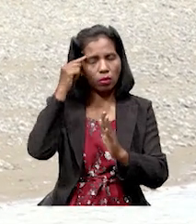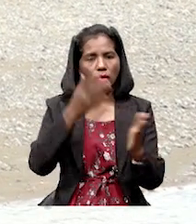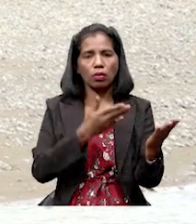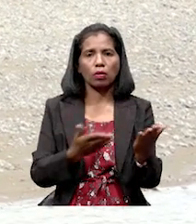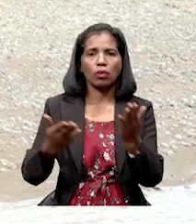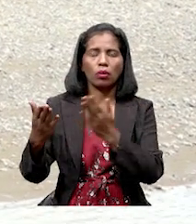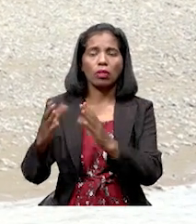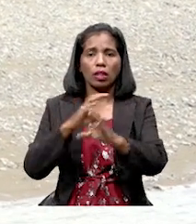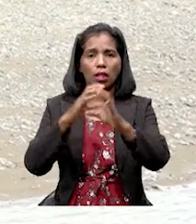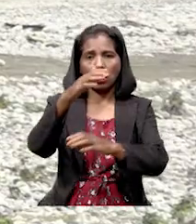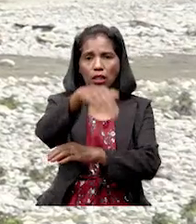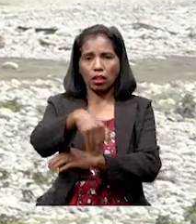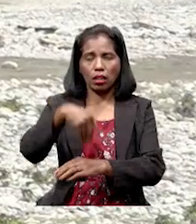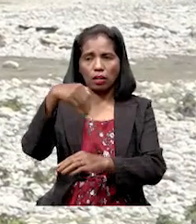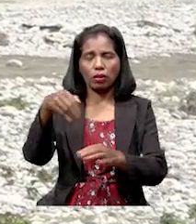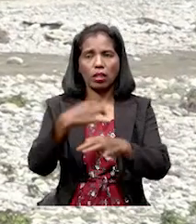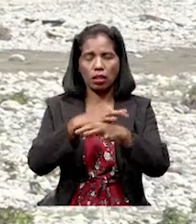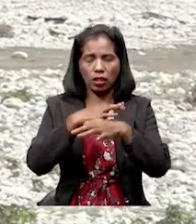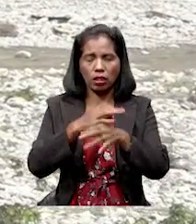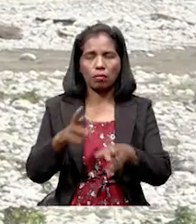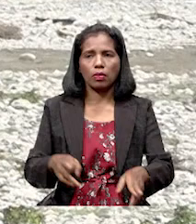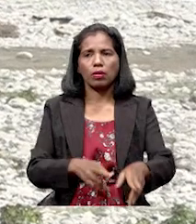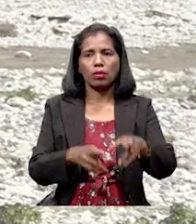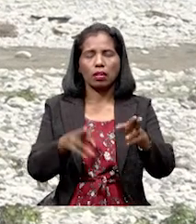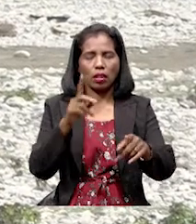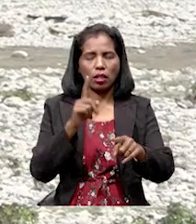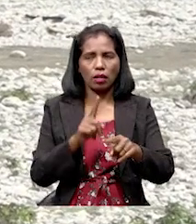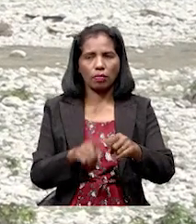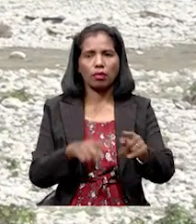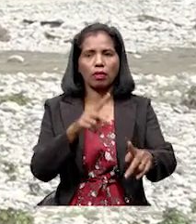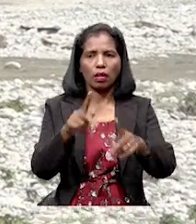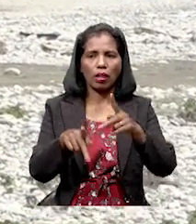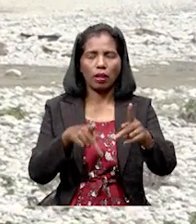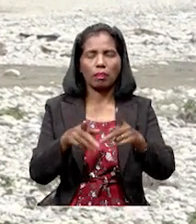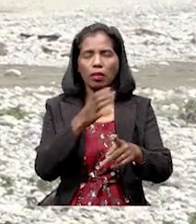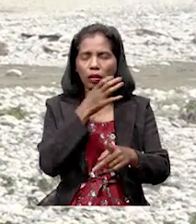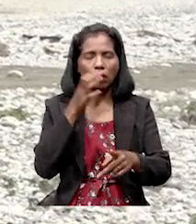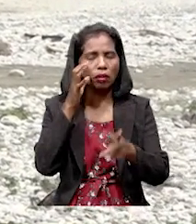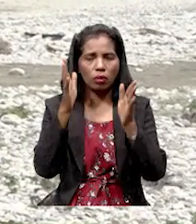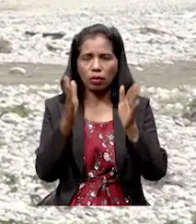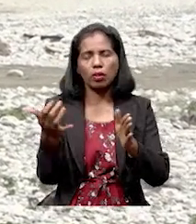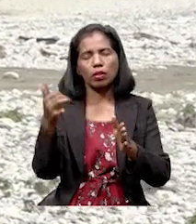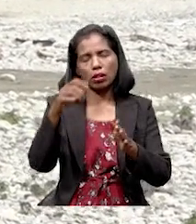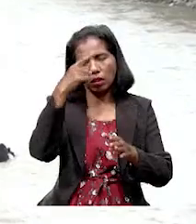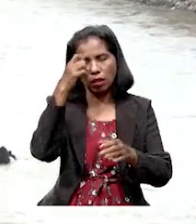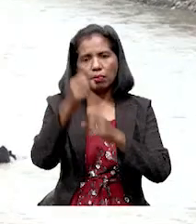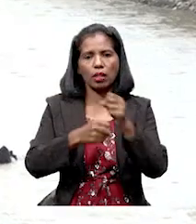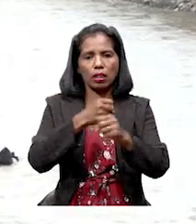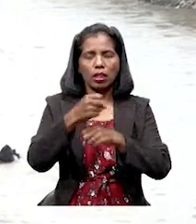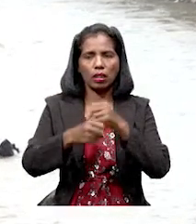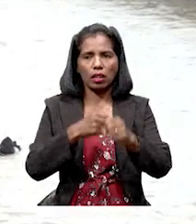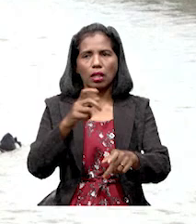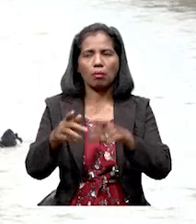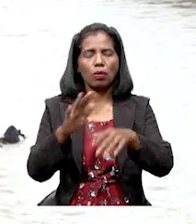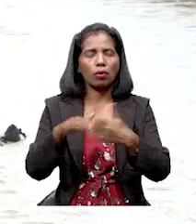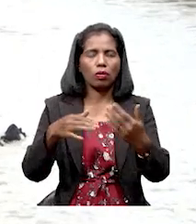pesado, rodi neutraliza mota ne, nune label prejudica povo agricultor sira, tamba cada tina comunidade sira ne toos no